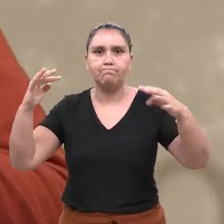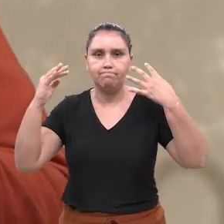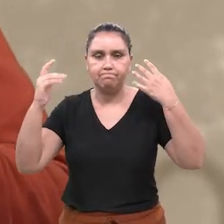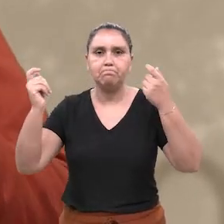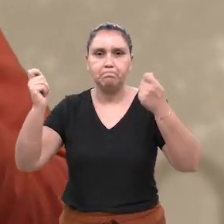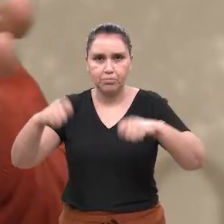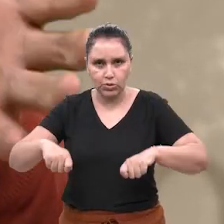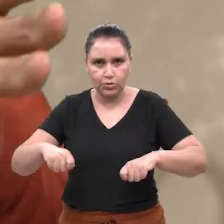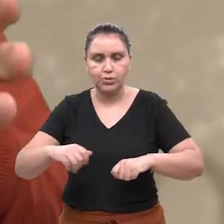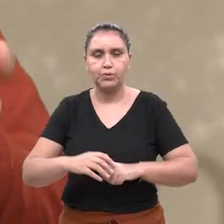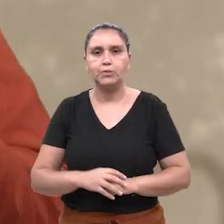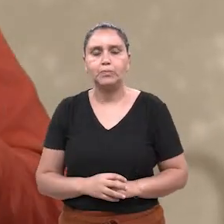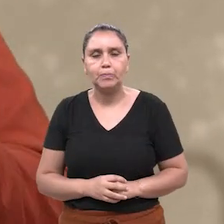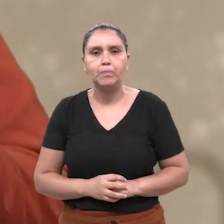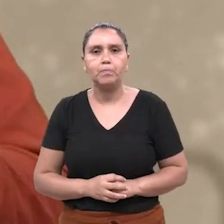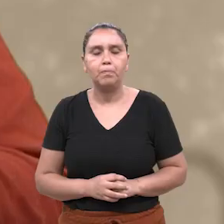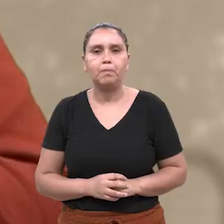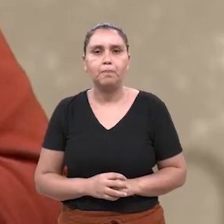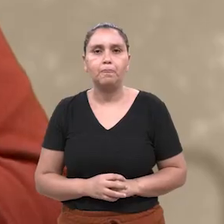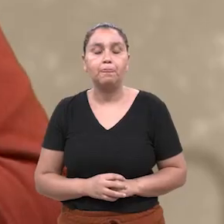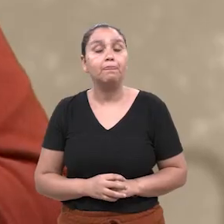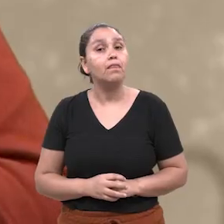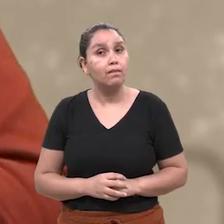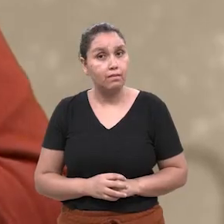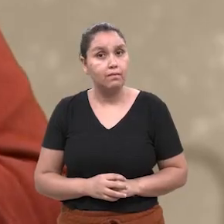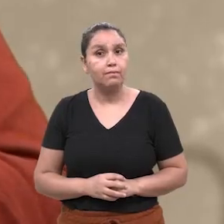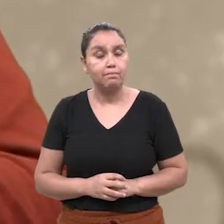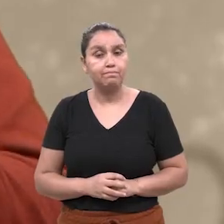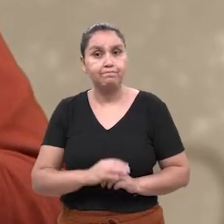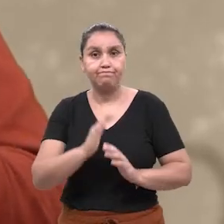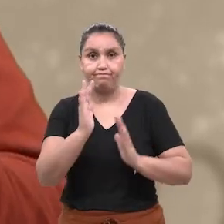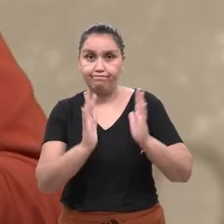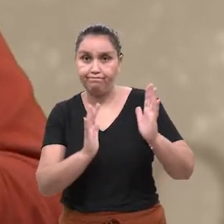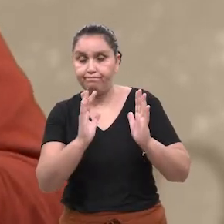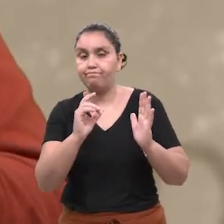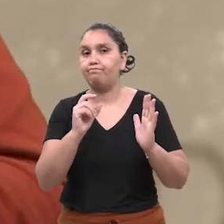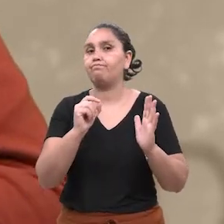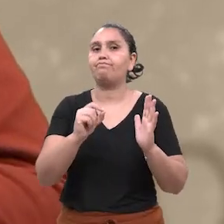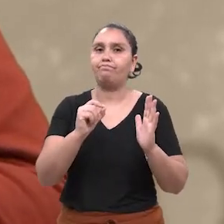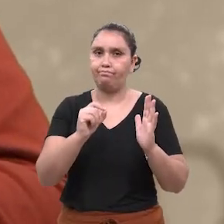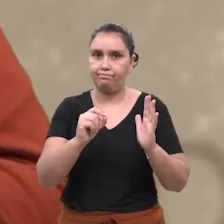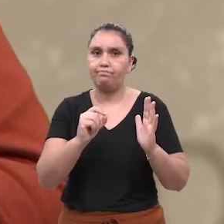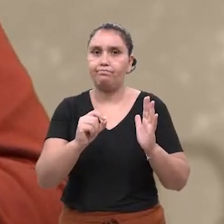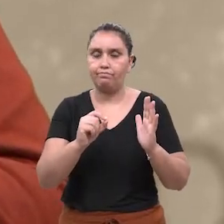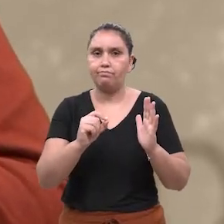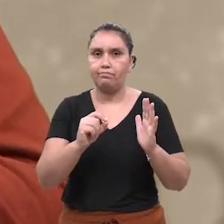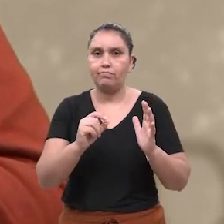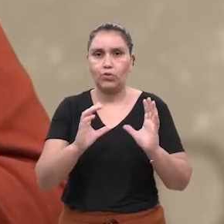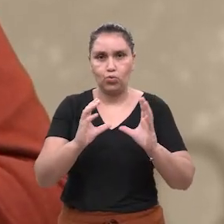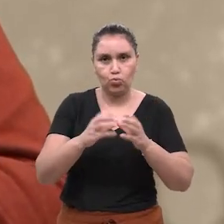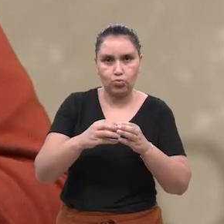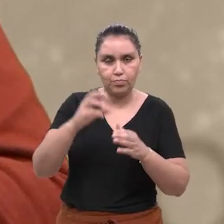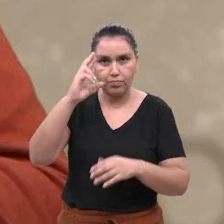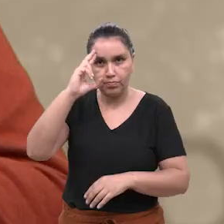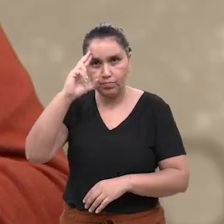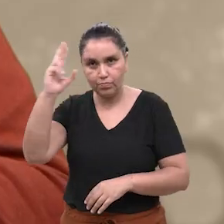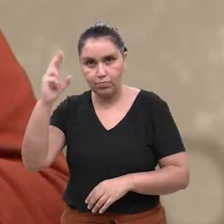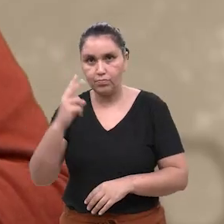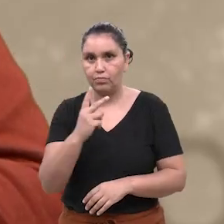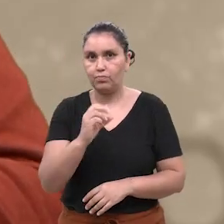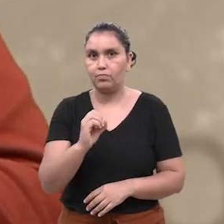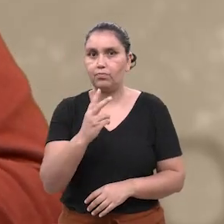esse momento, essa pandemia acabou fazendo com que a gestão da mesa diretora